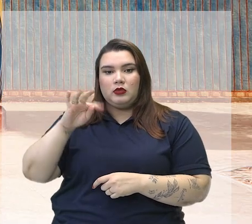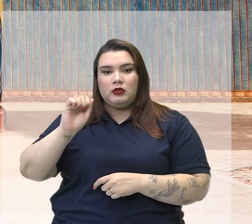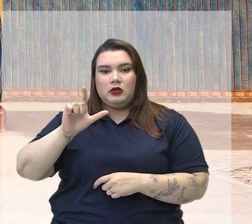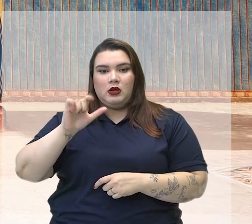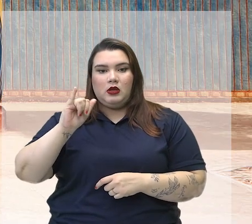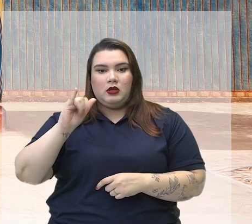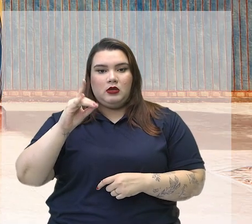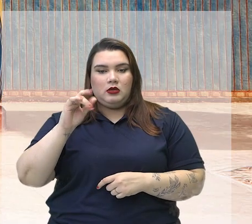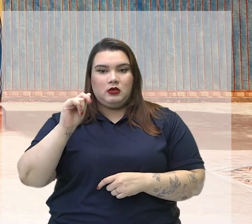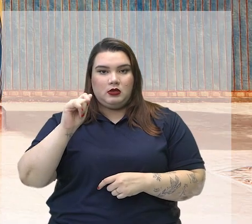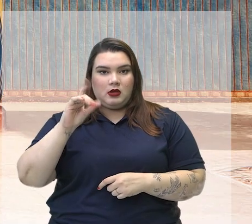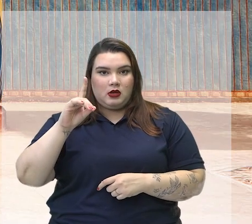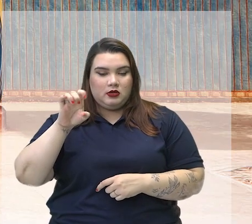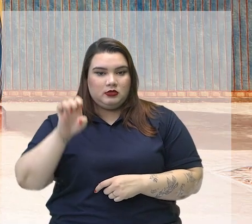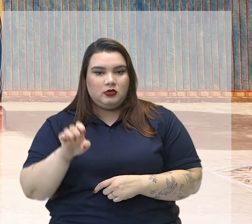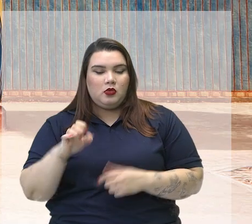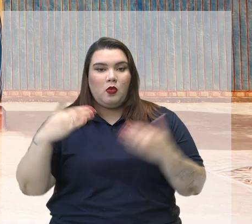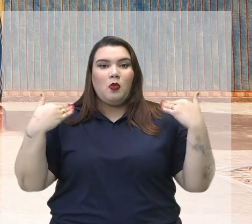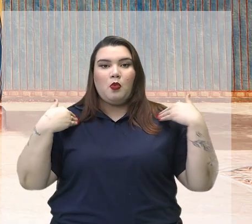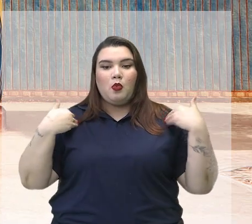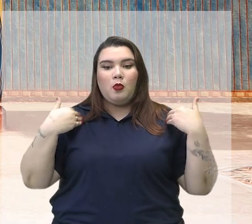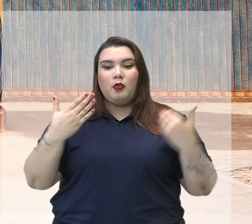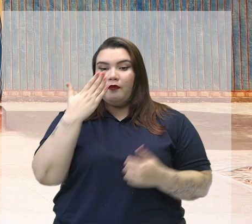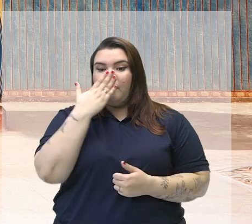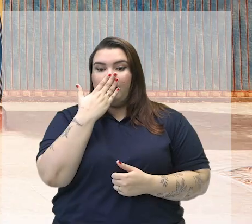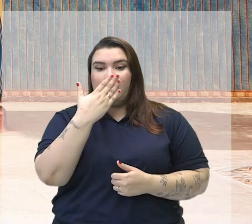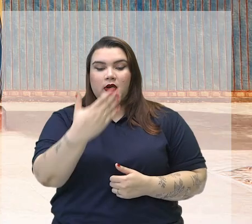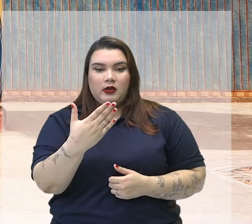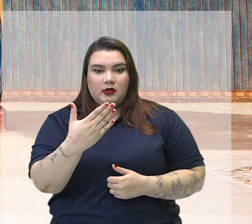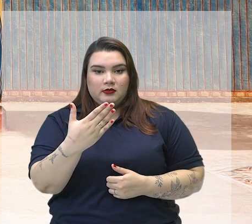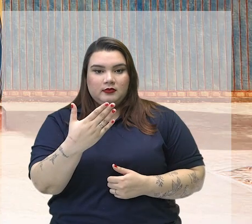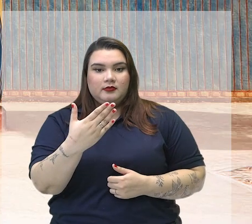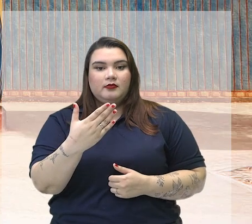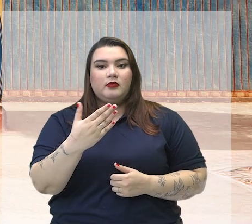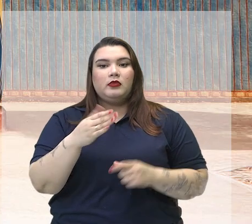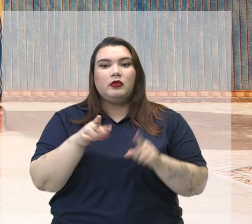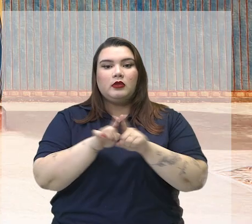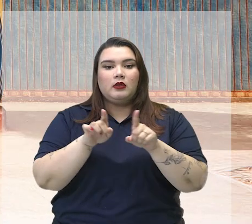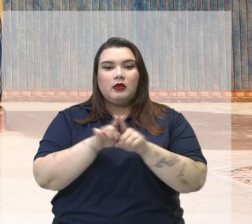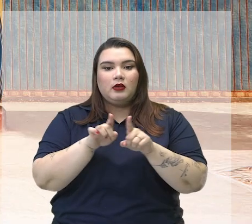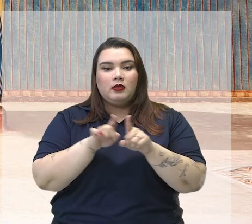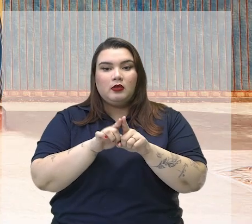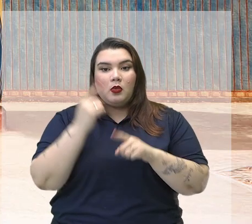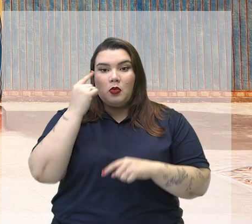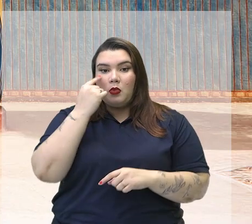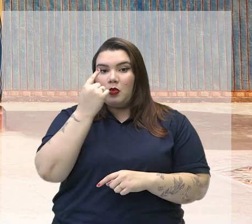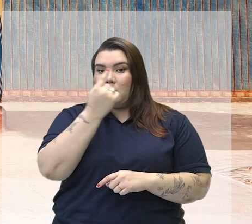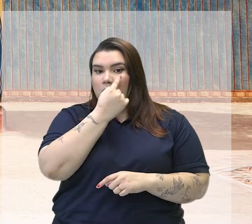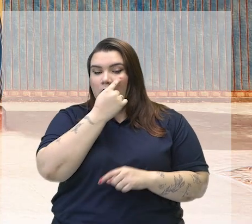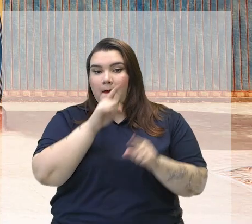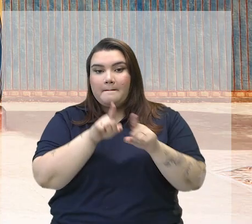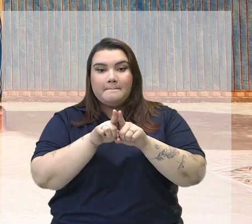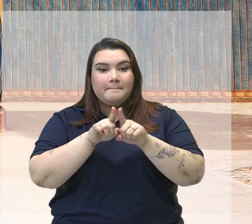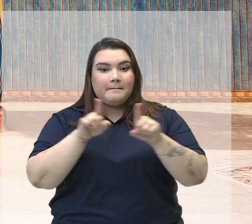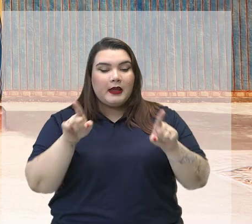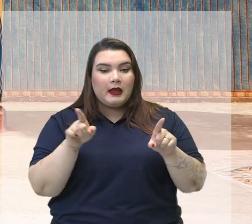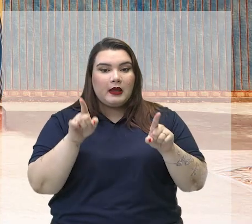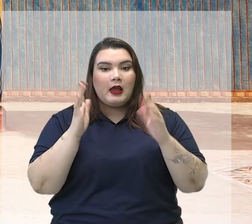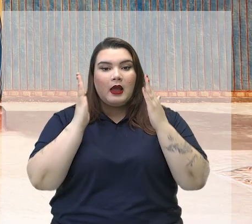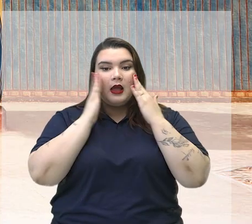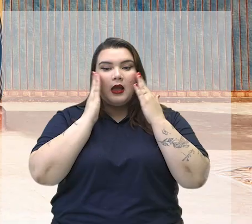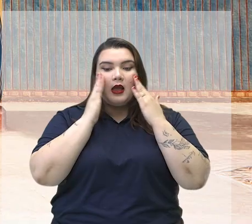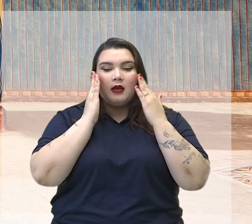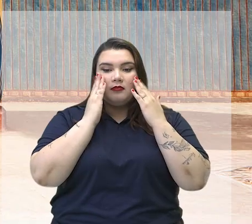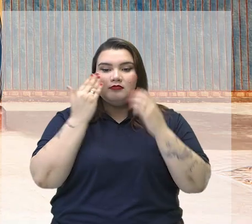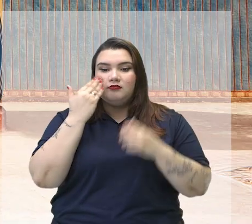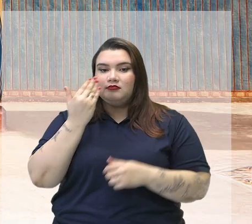sempre os ombros eram retratados de frente e também os olhos. Mas a cabeça era sempre